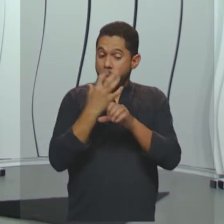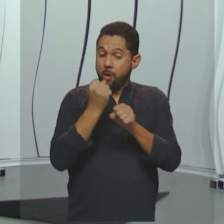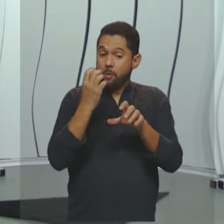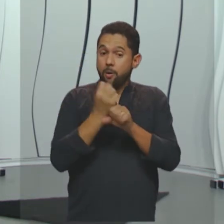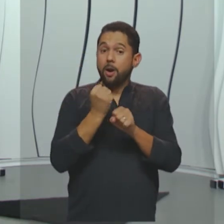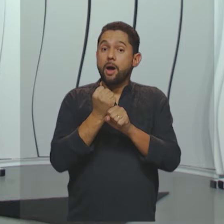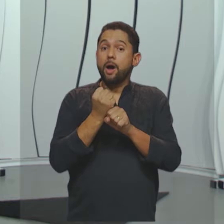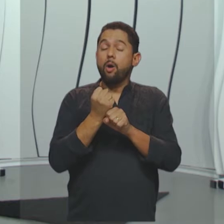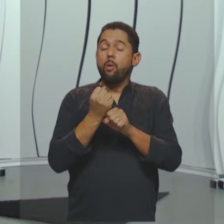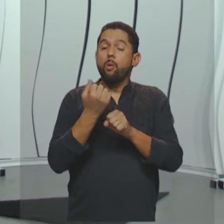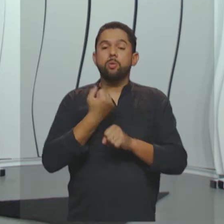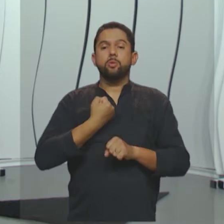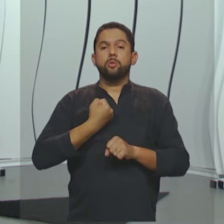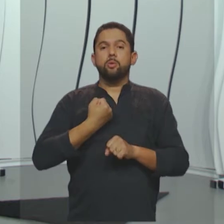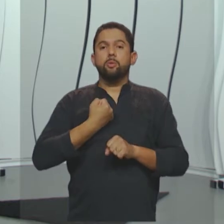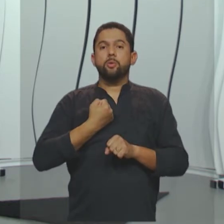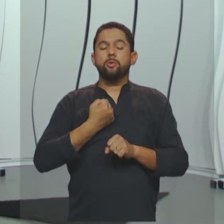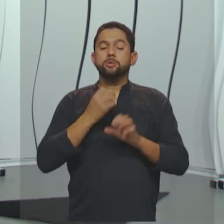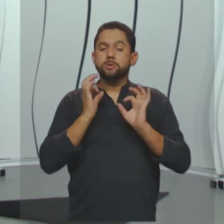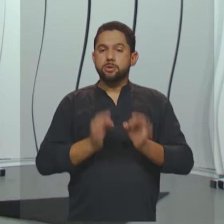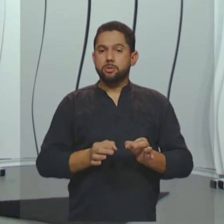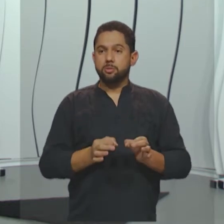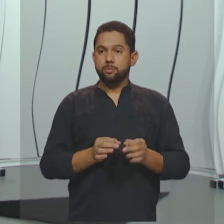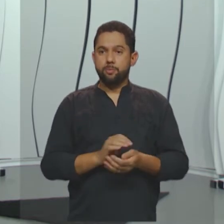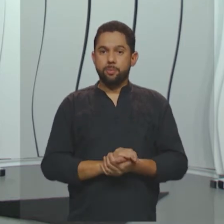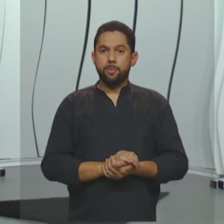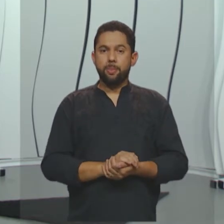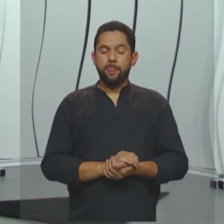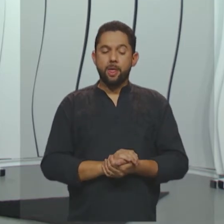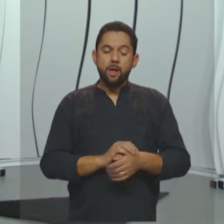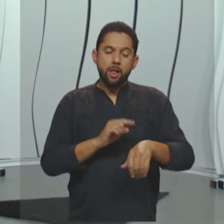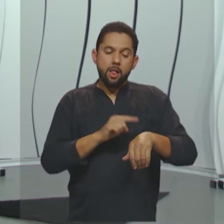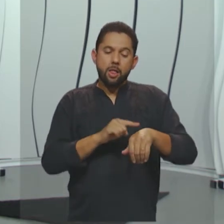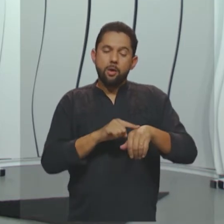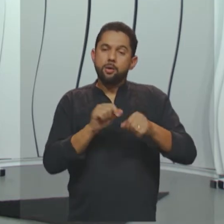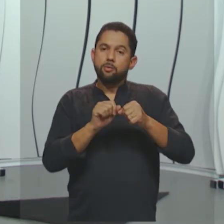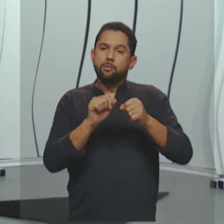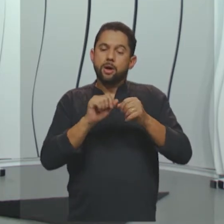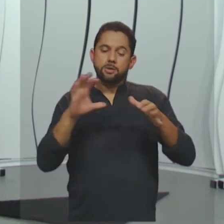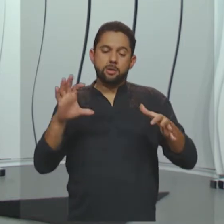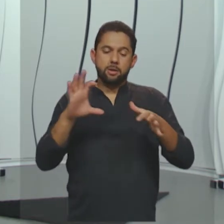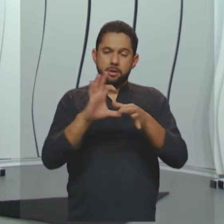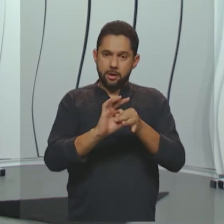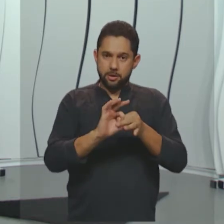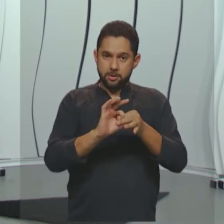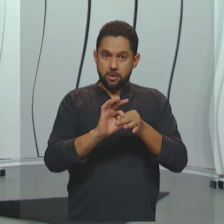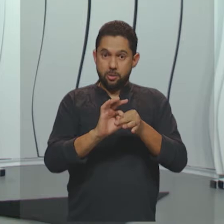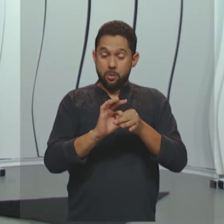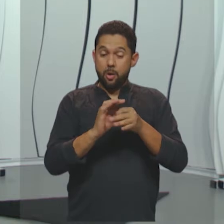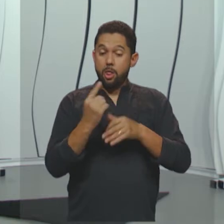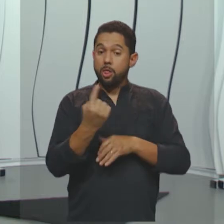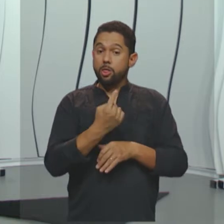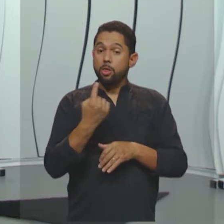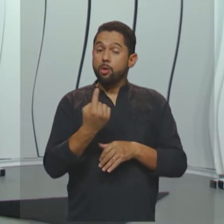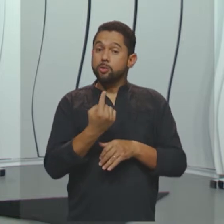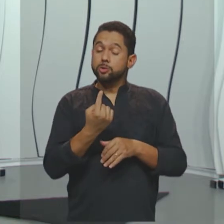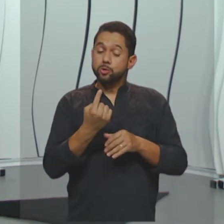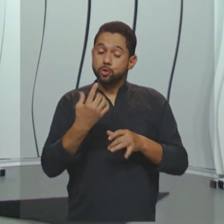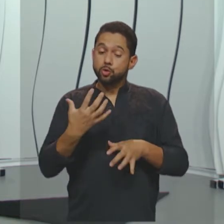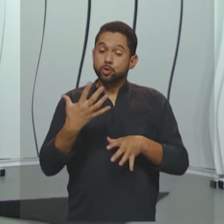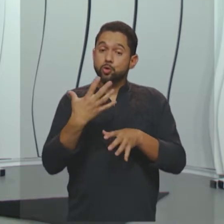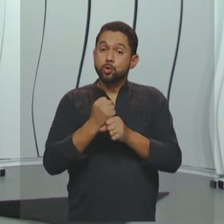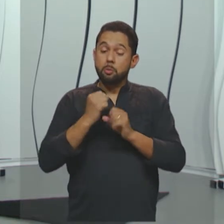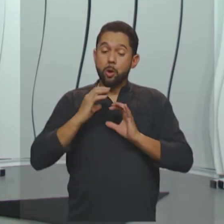equivalente. Na associação em série, para calcular a resistência equivalente, a gente tem que somar todos os valores